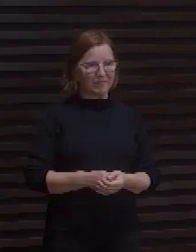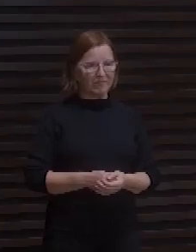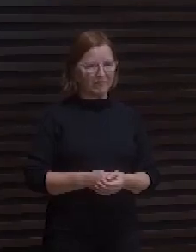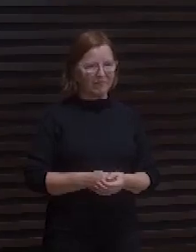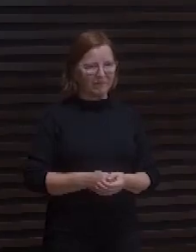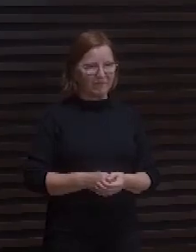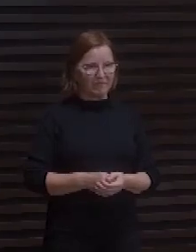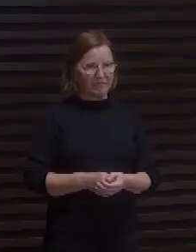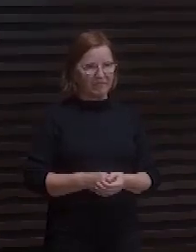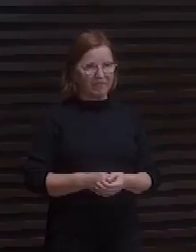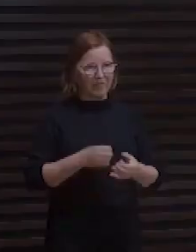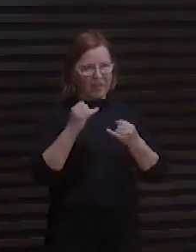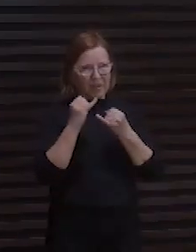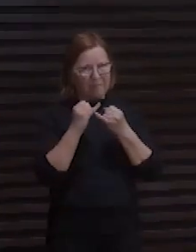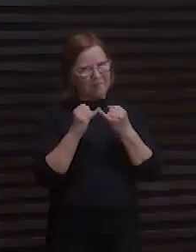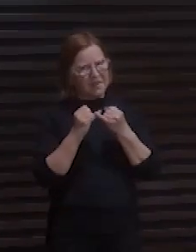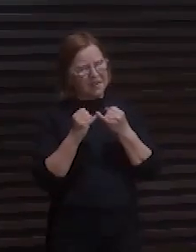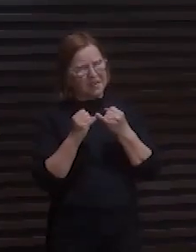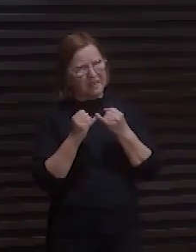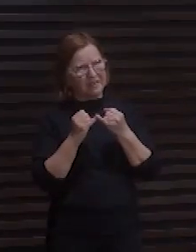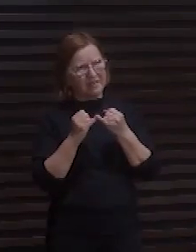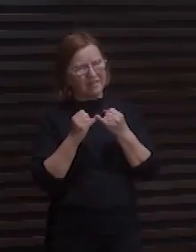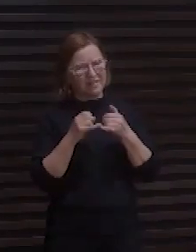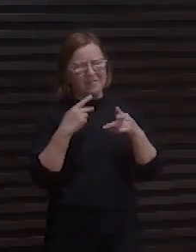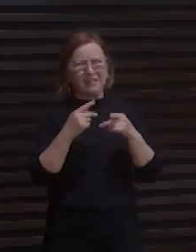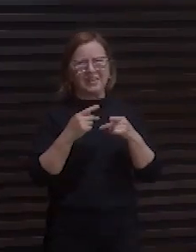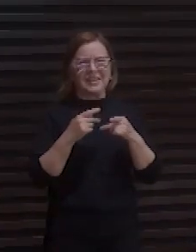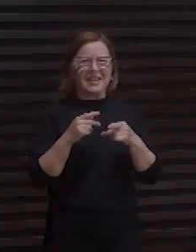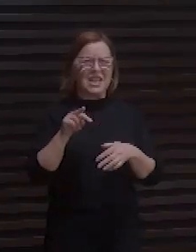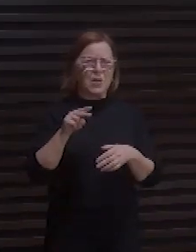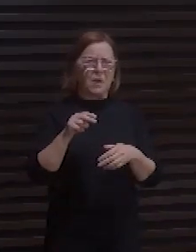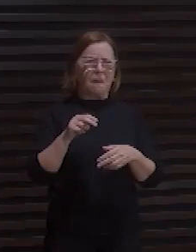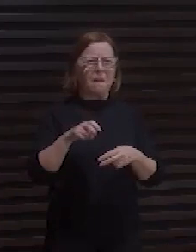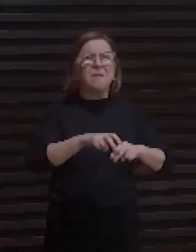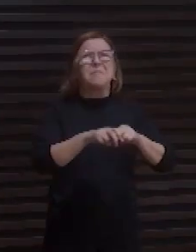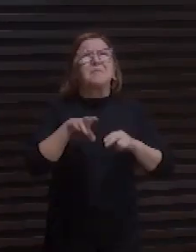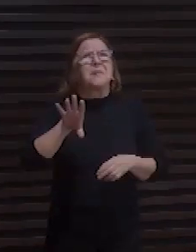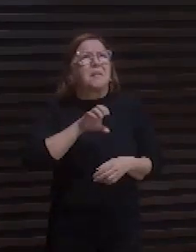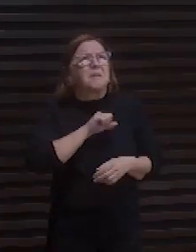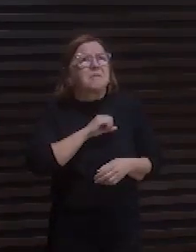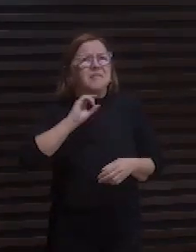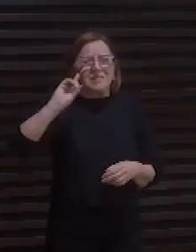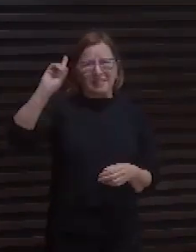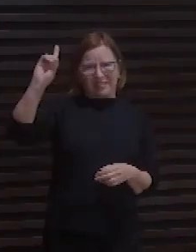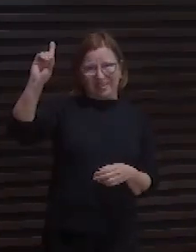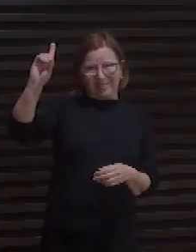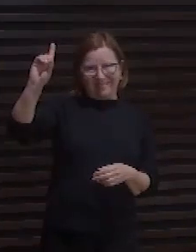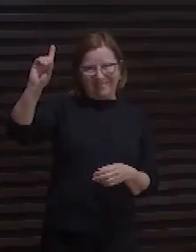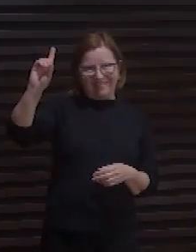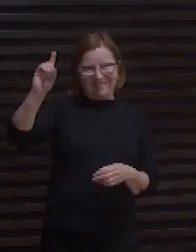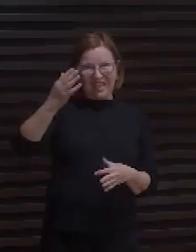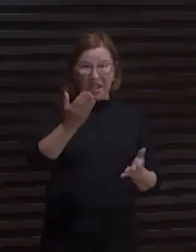É quase como se ele estivesse dizendo assim, pelo amor de Deus. Ele está chamando